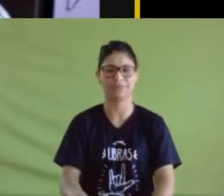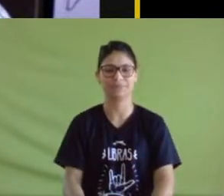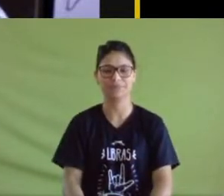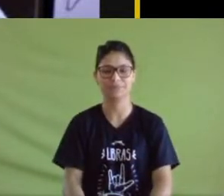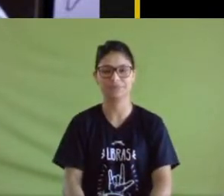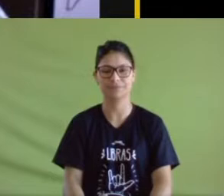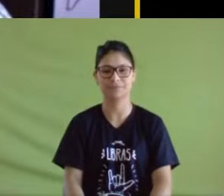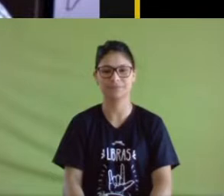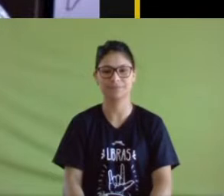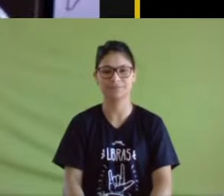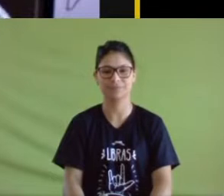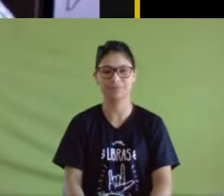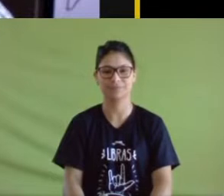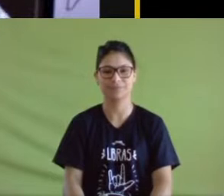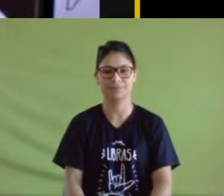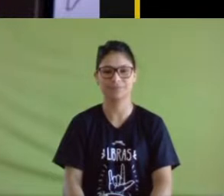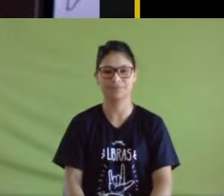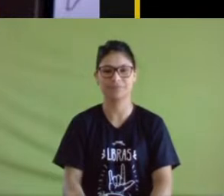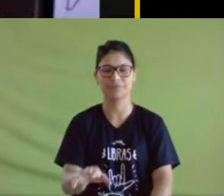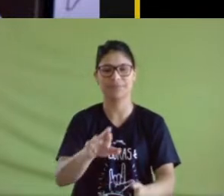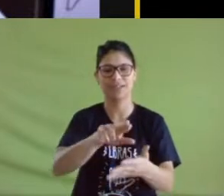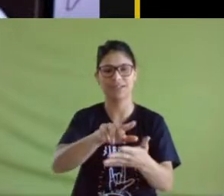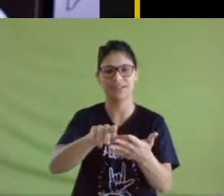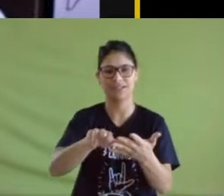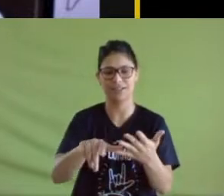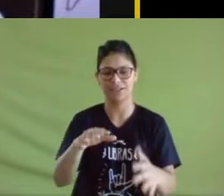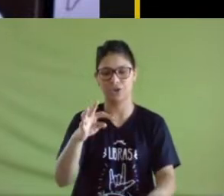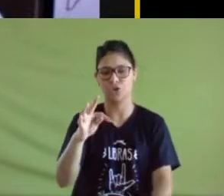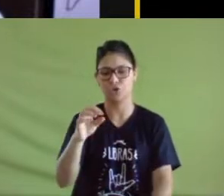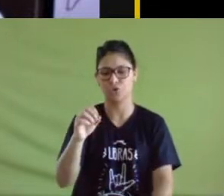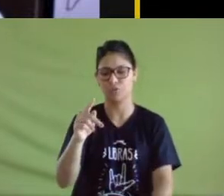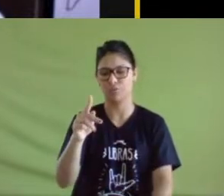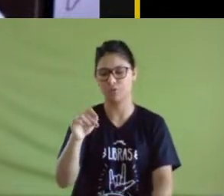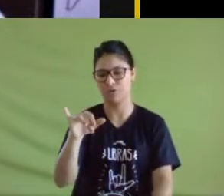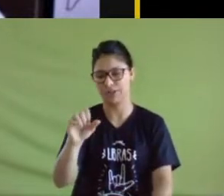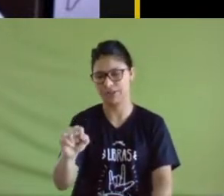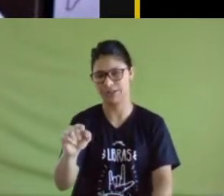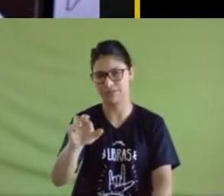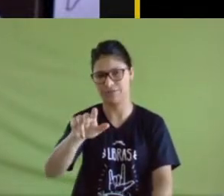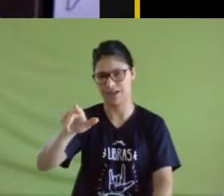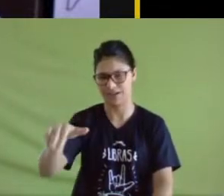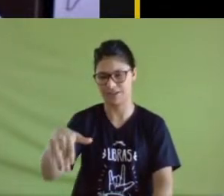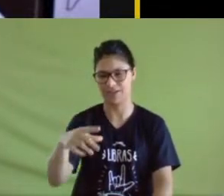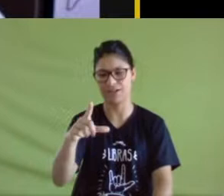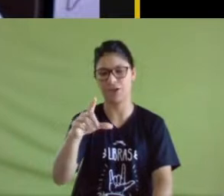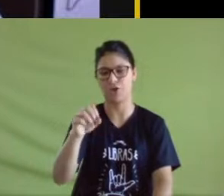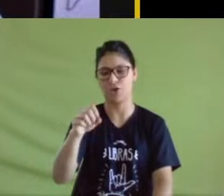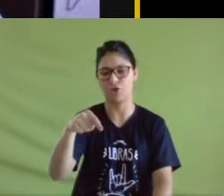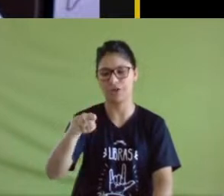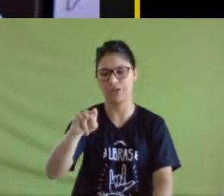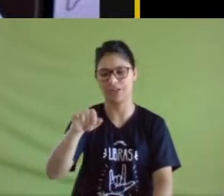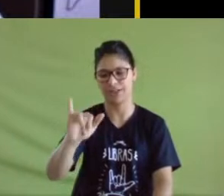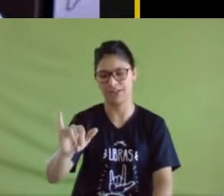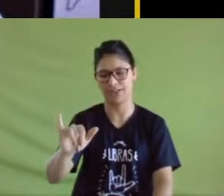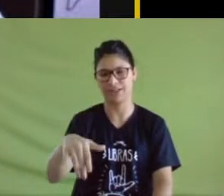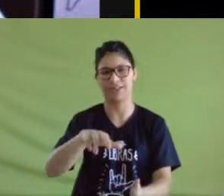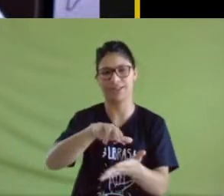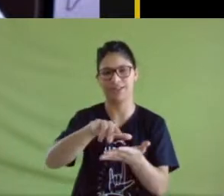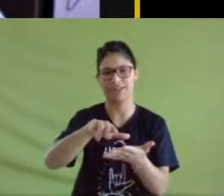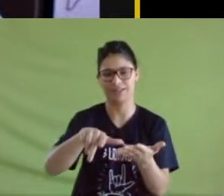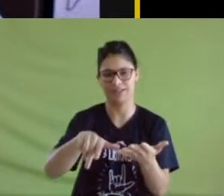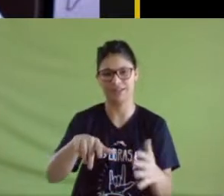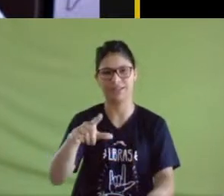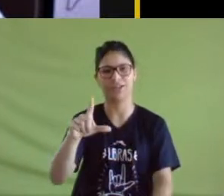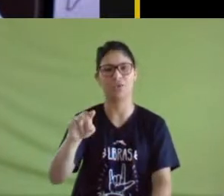e os plurais dele, topos, topoi, e latim locus, loci, os plurais,